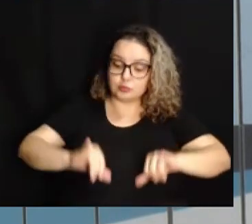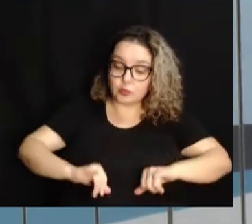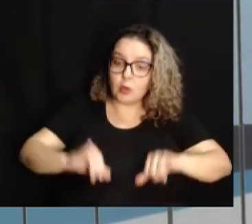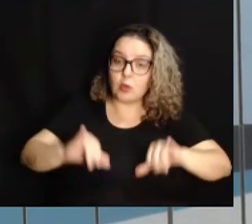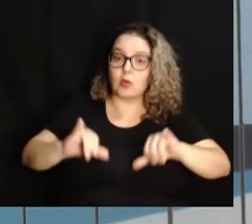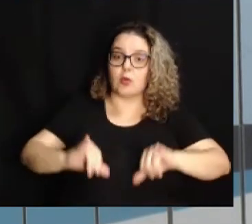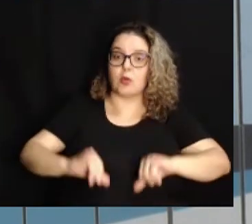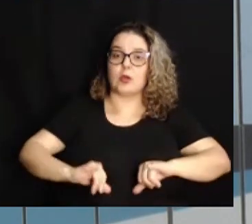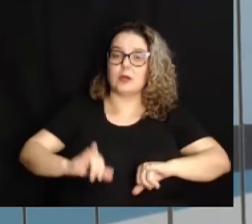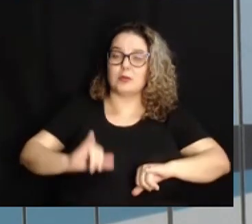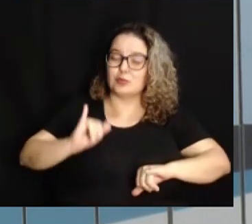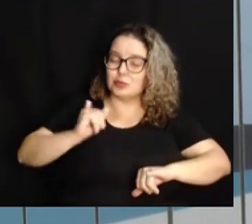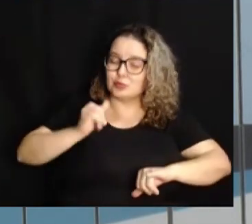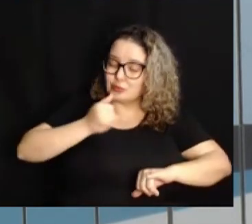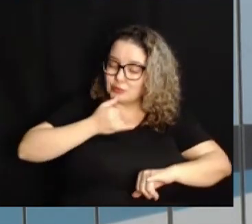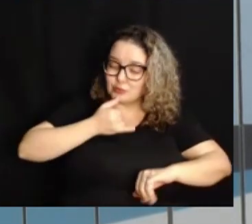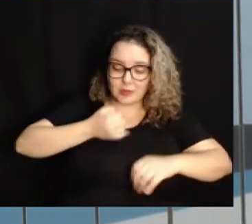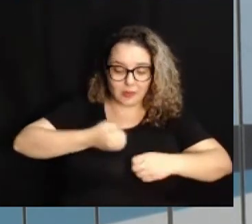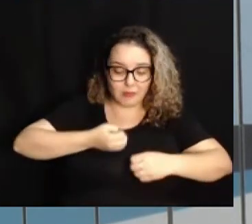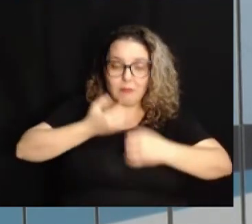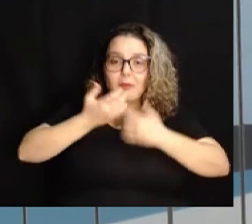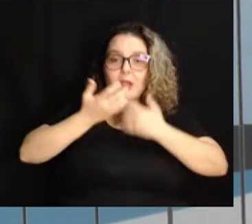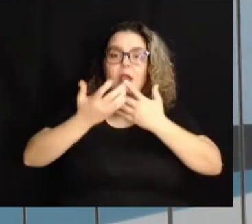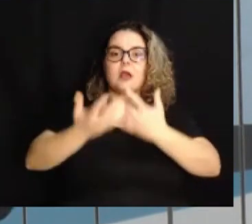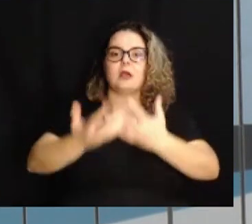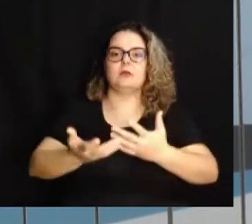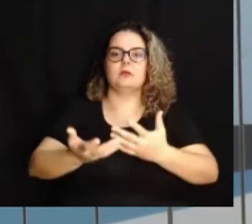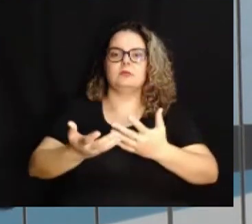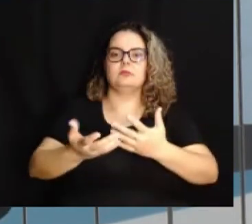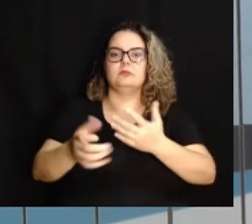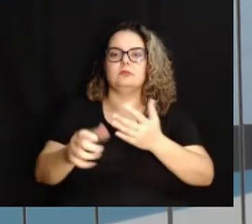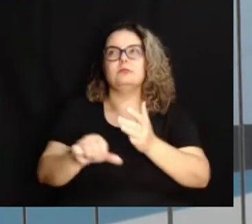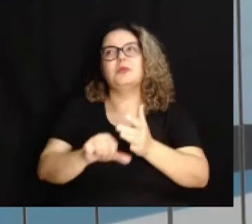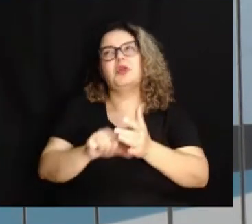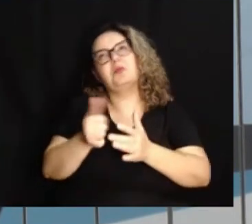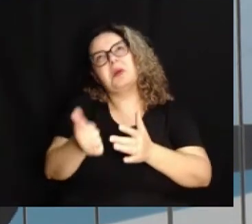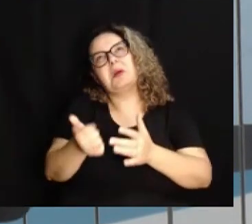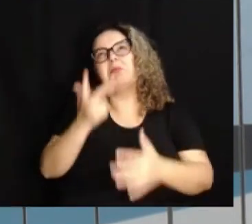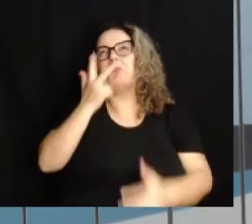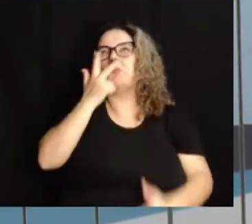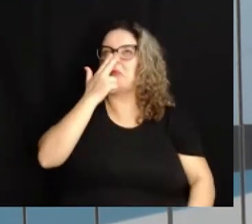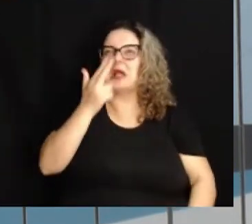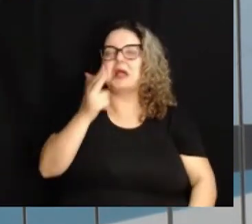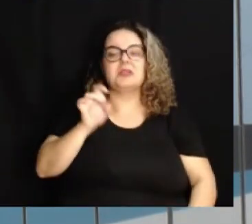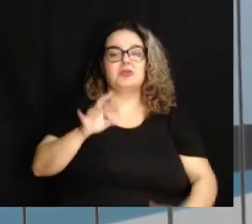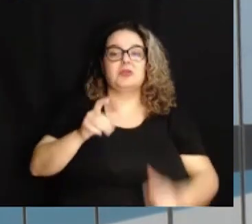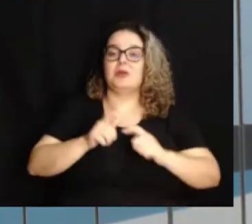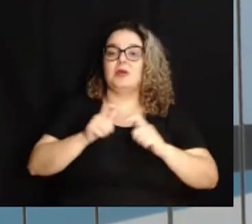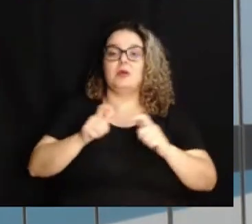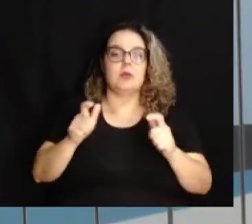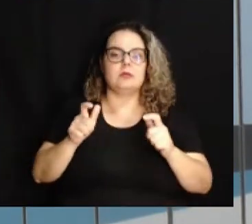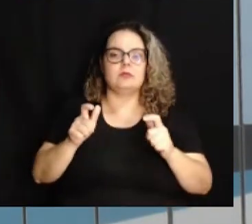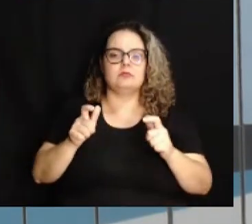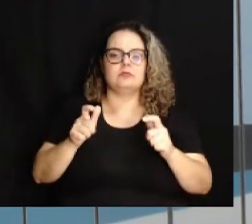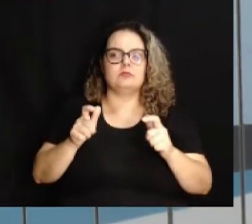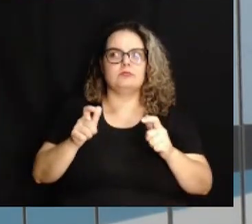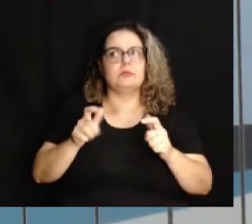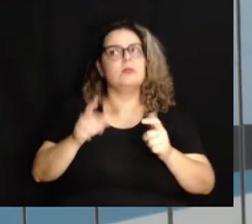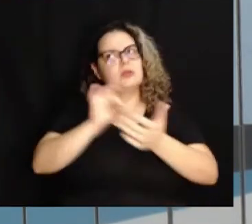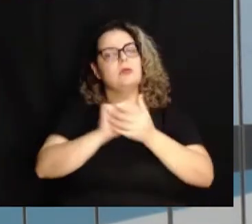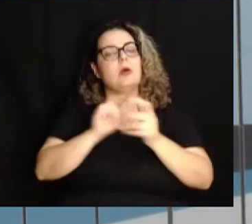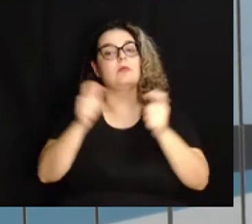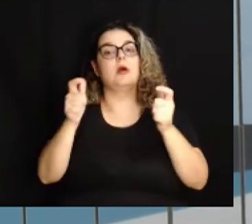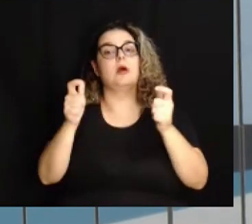do sofrimento a priori vai parecer que ele vai só aumentar e talvez de fato ele aumente, mas é depois para